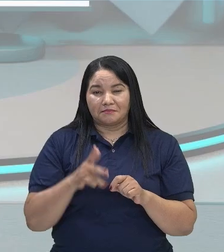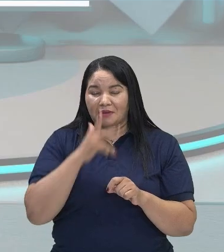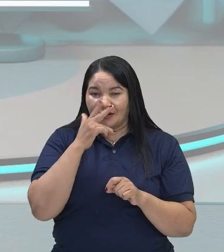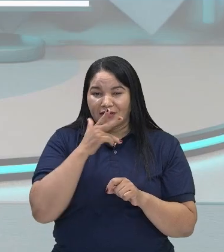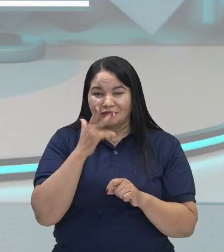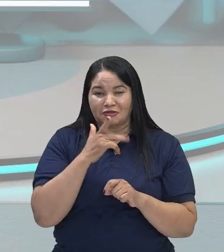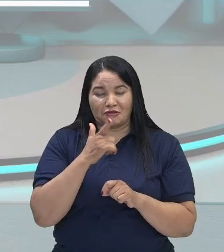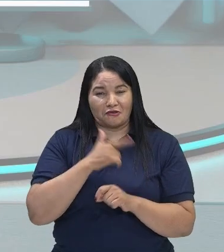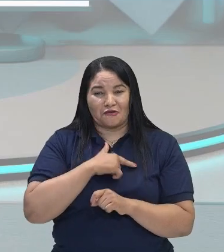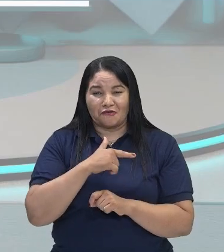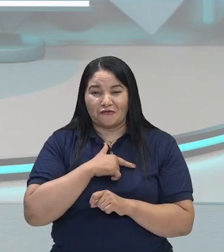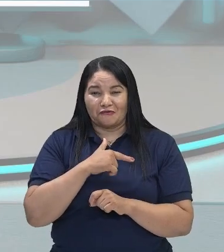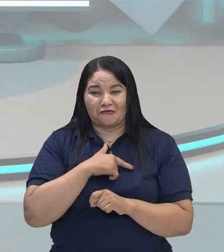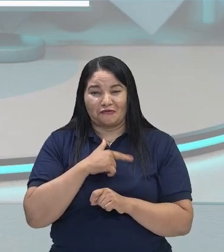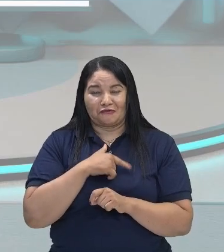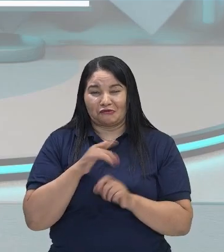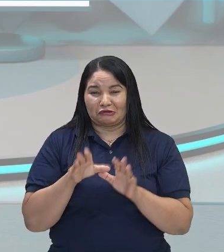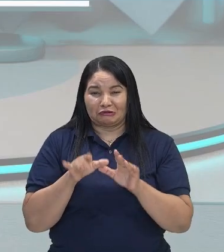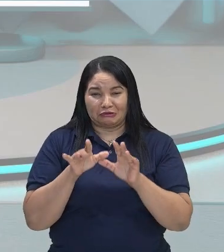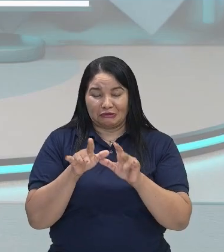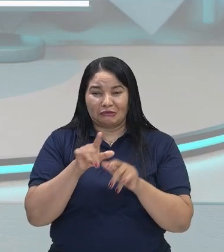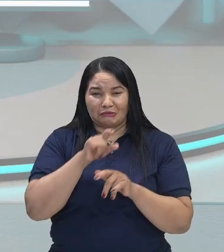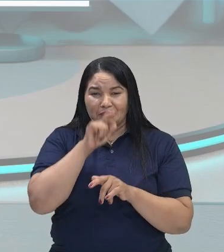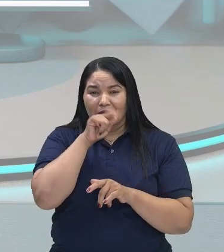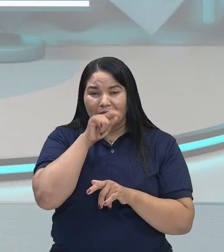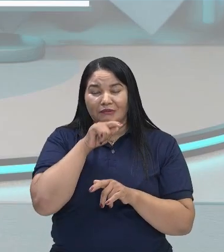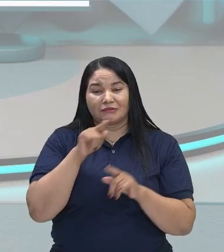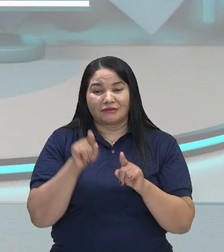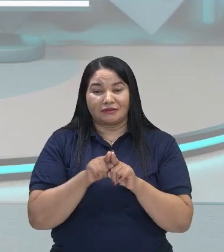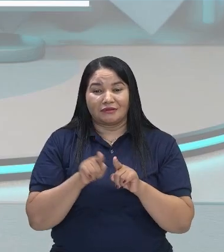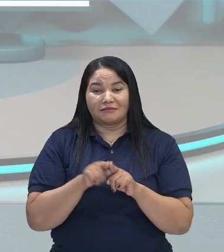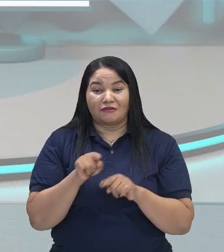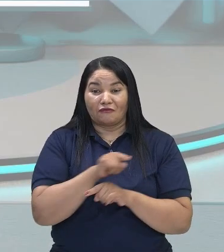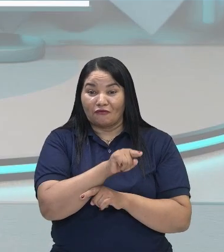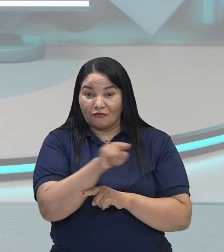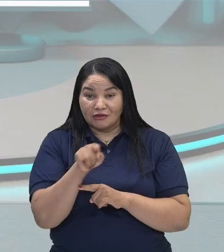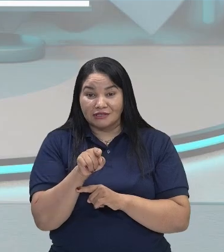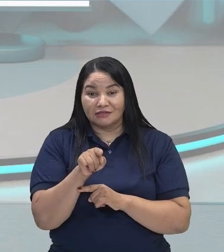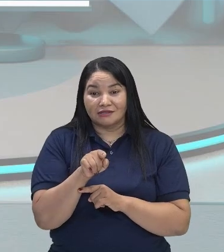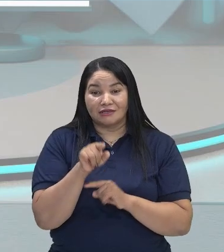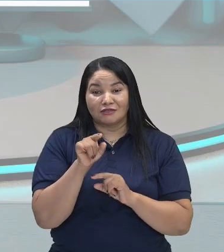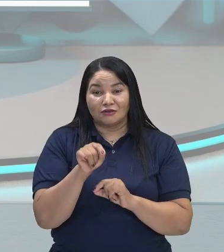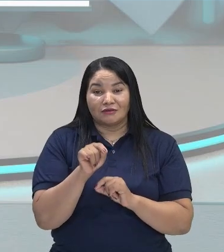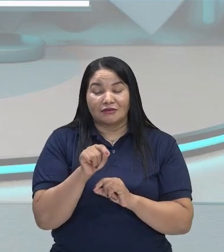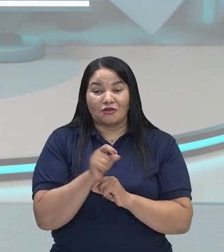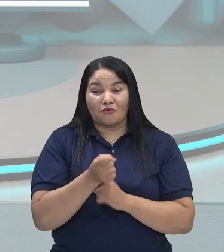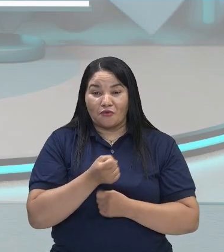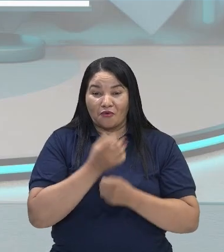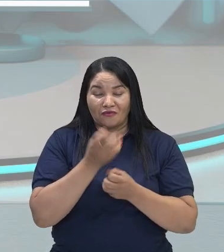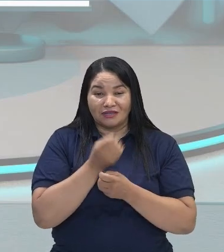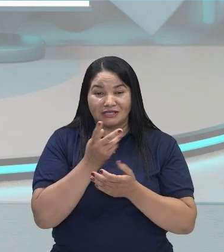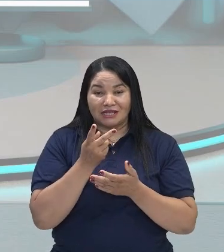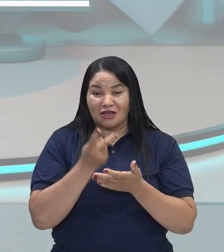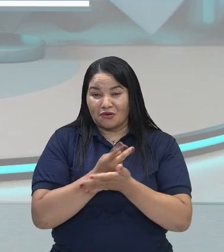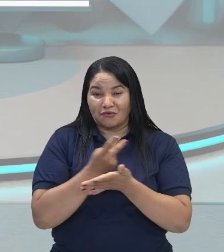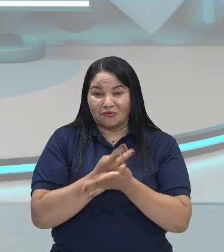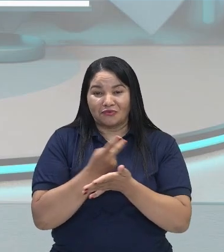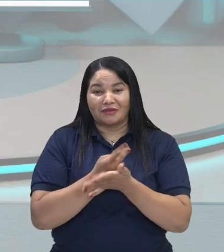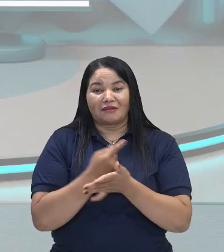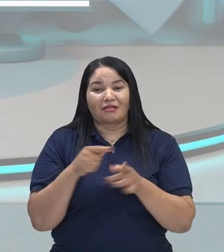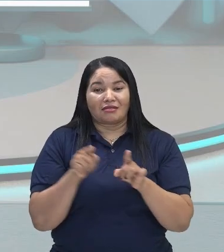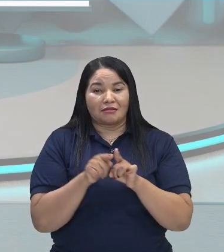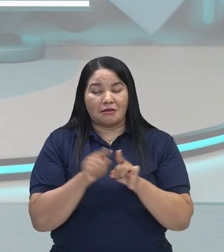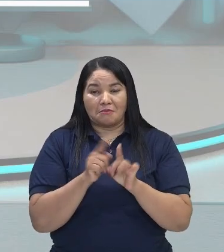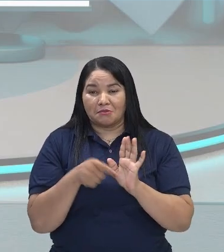abutre. Vós, ó menino, que sois dado a confessar o erro alheio e as